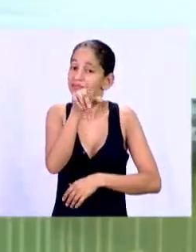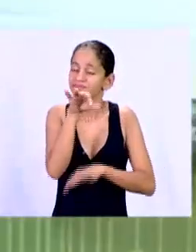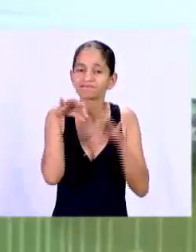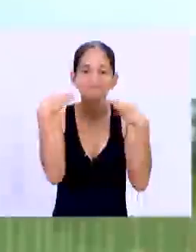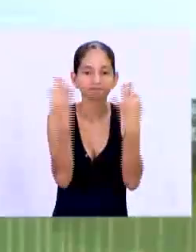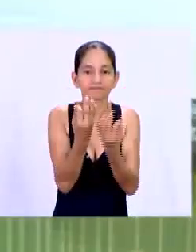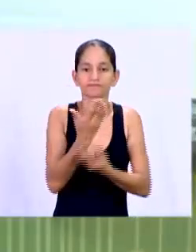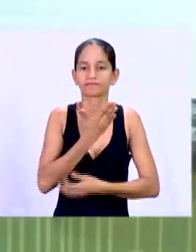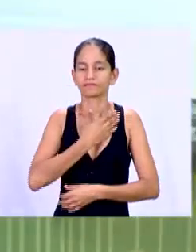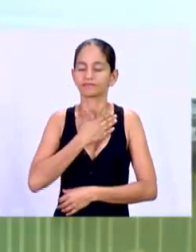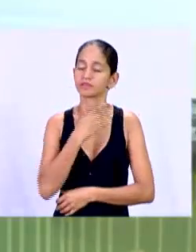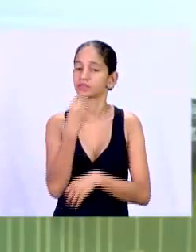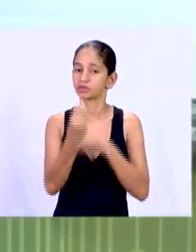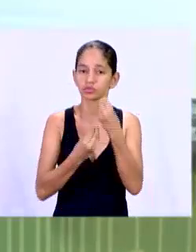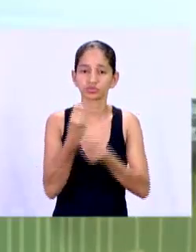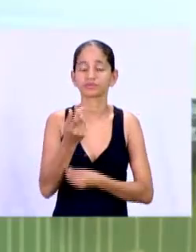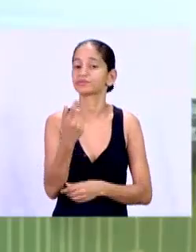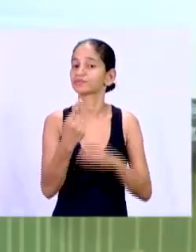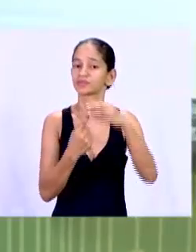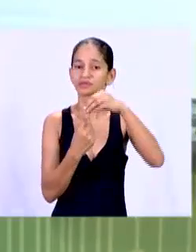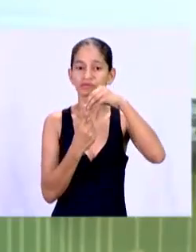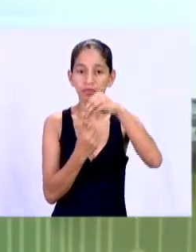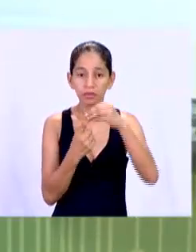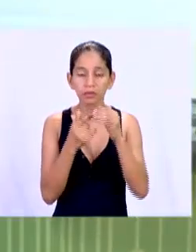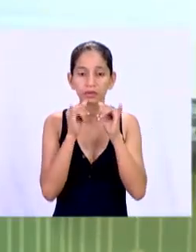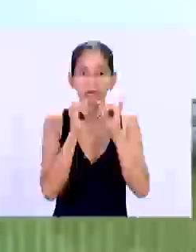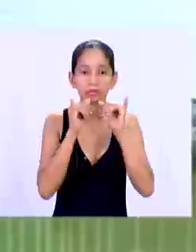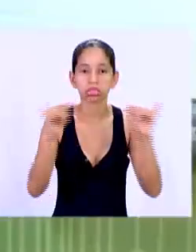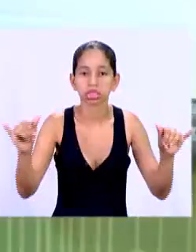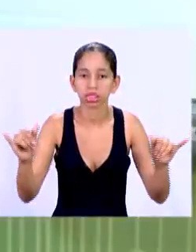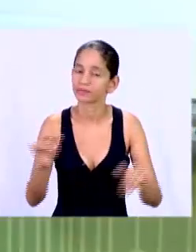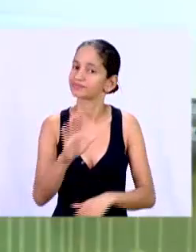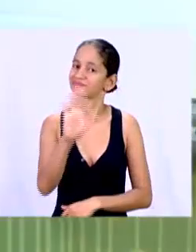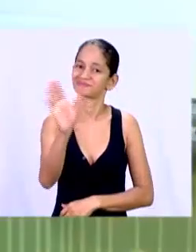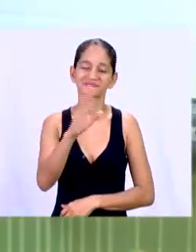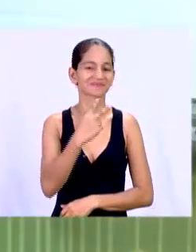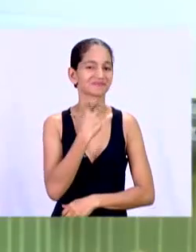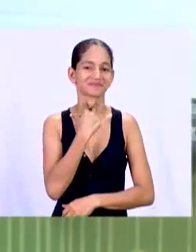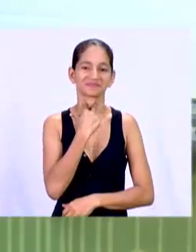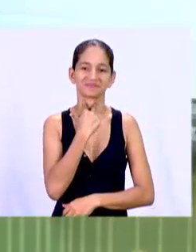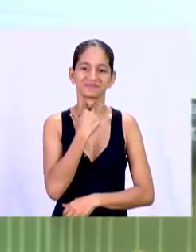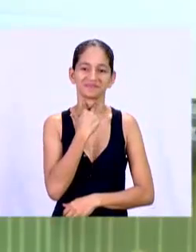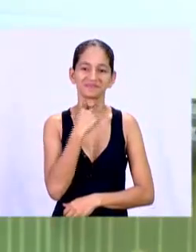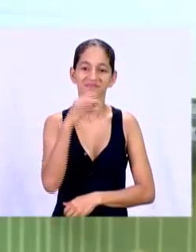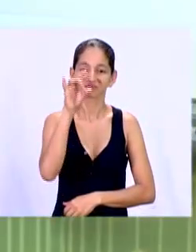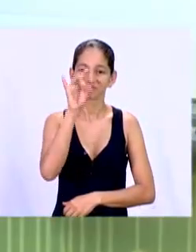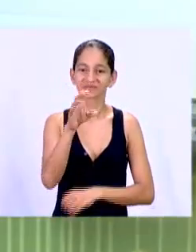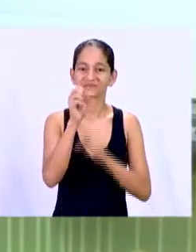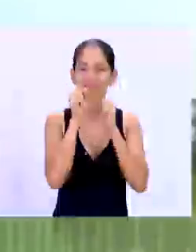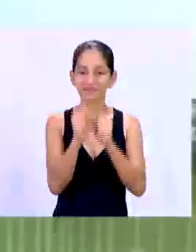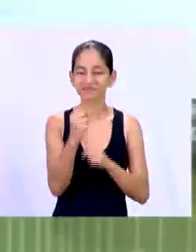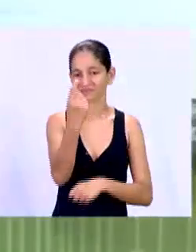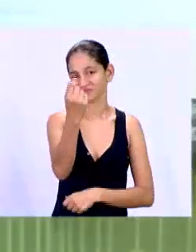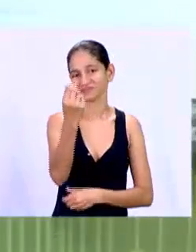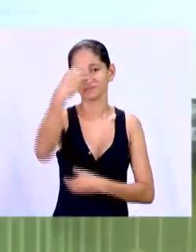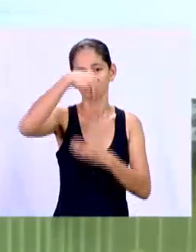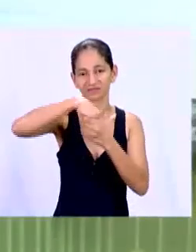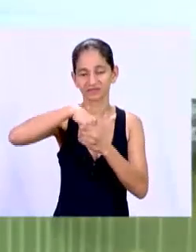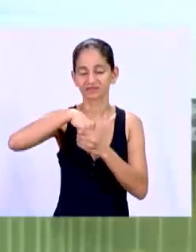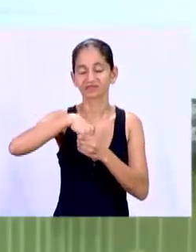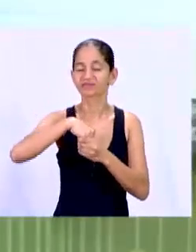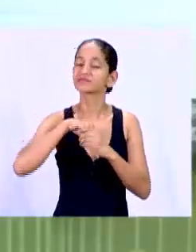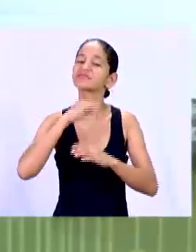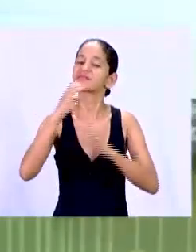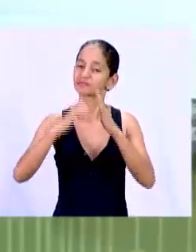filial. Essa é uma informação que não pode vazar, que só as pessoas que podem ter